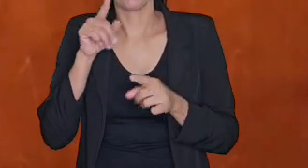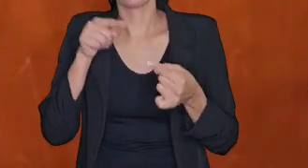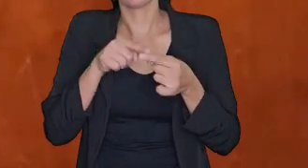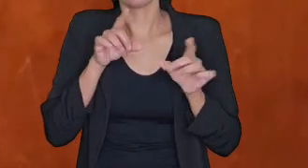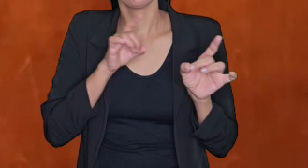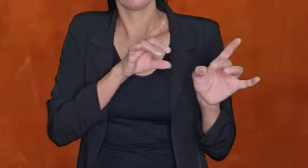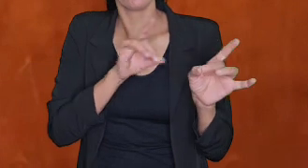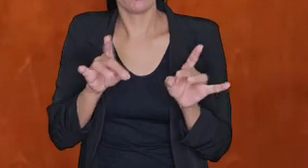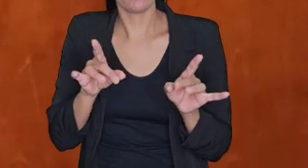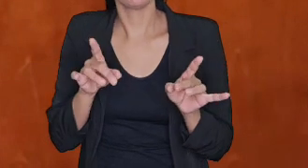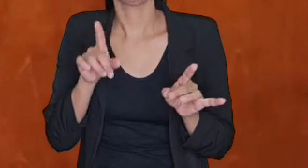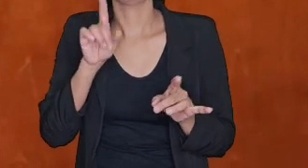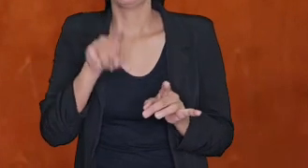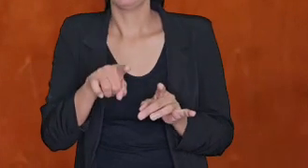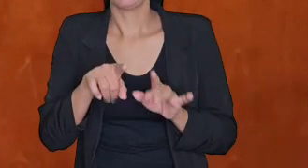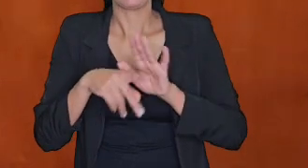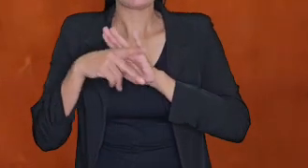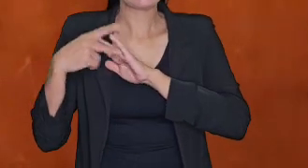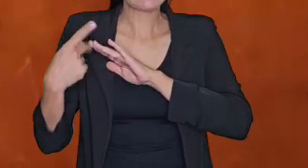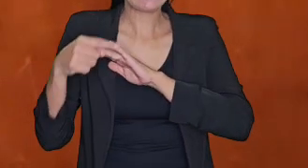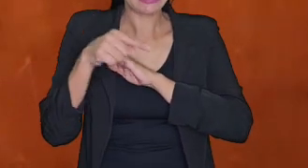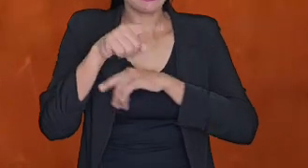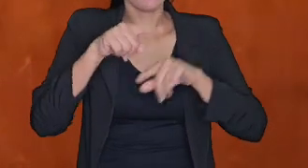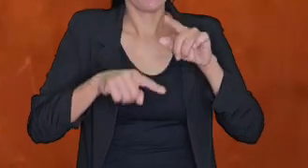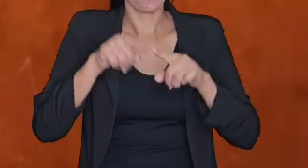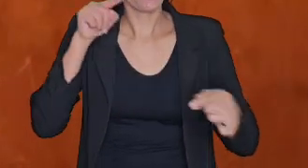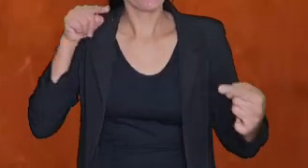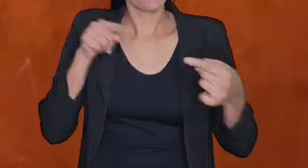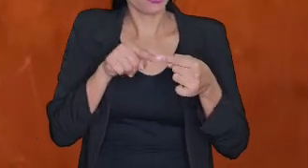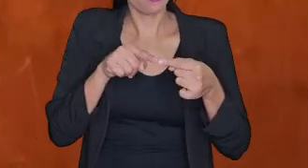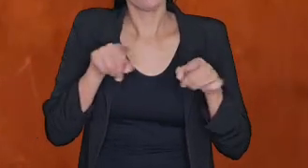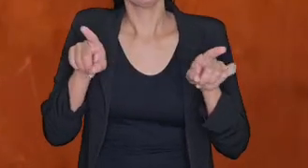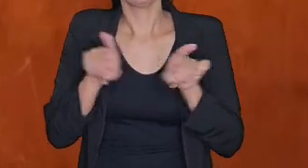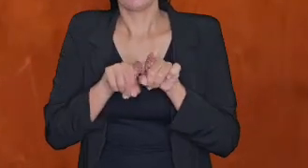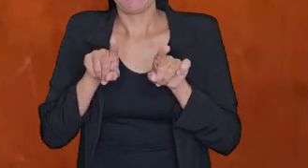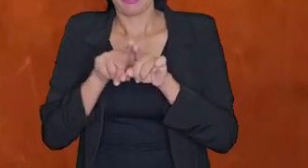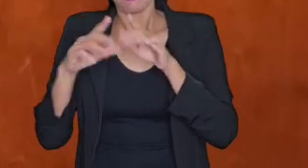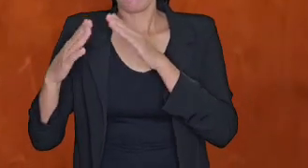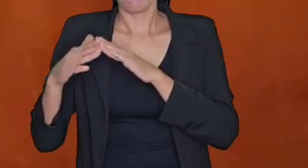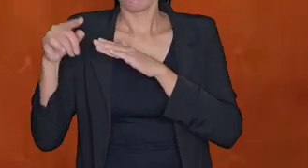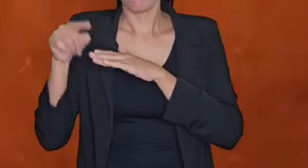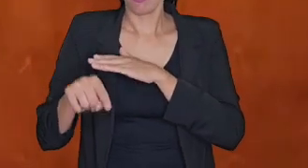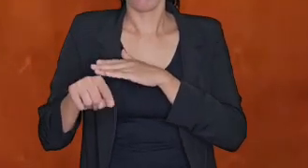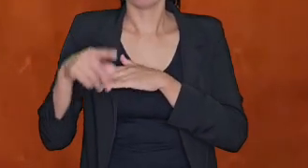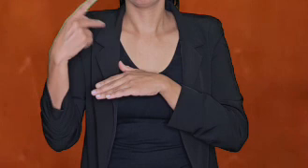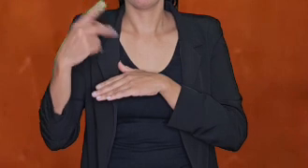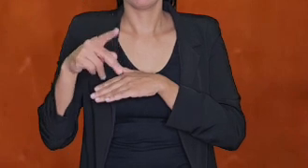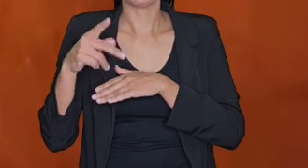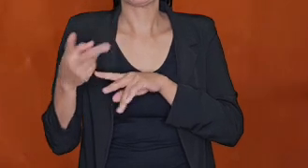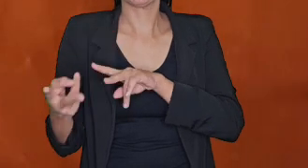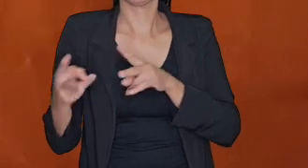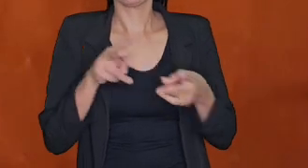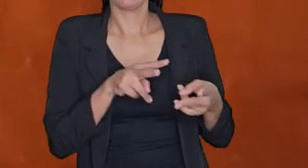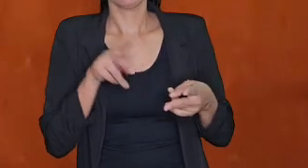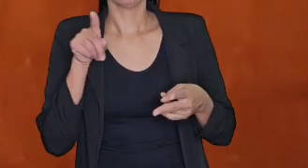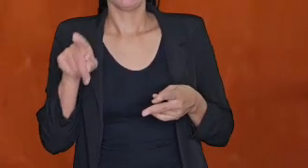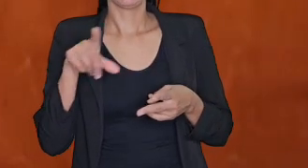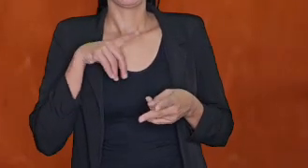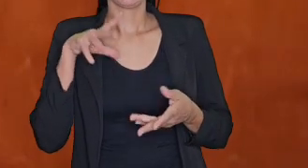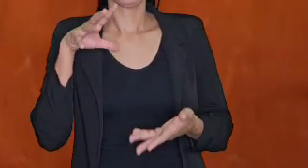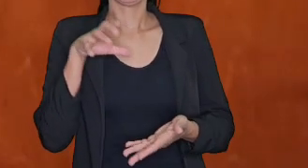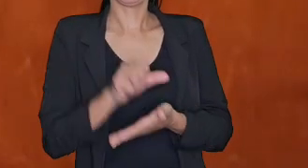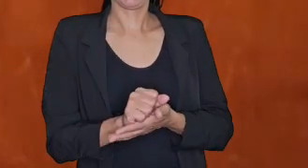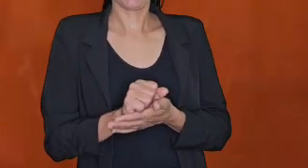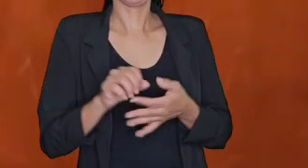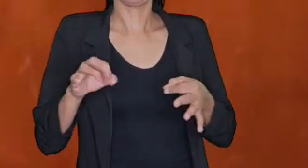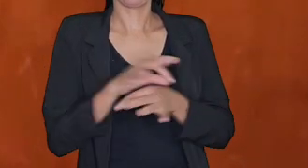e construção de imóveis para venda, se exclusivamente o objeto for esse, e também se o imóvel